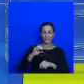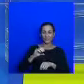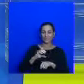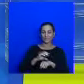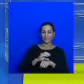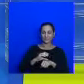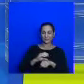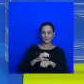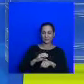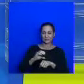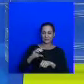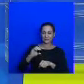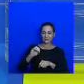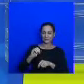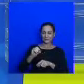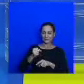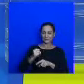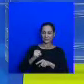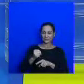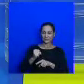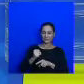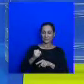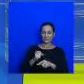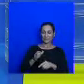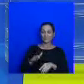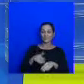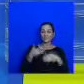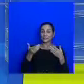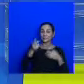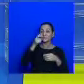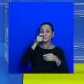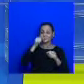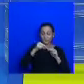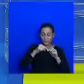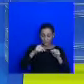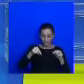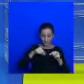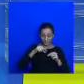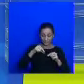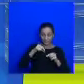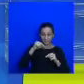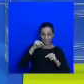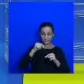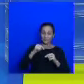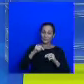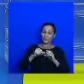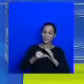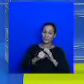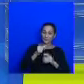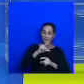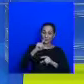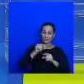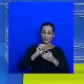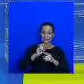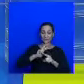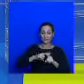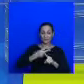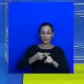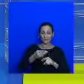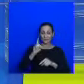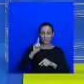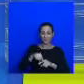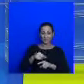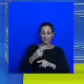08. Bola cinza. Então confira comigo os números sorteados do primeiro sorteio da Dupla